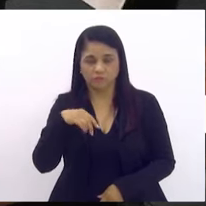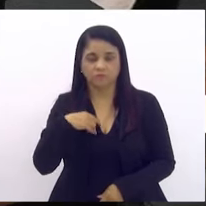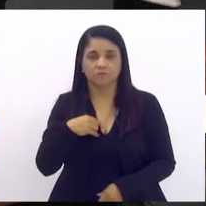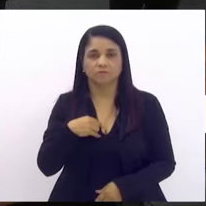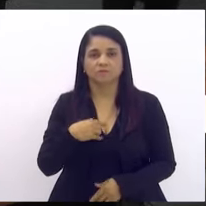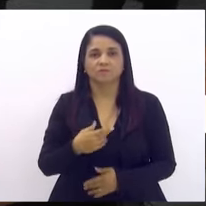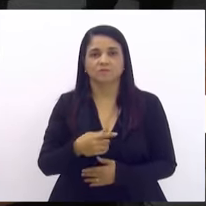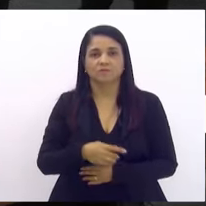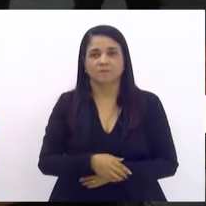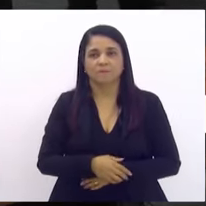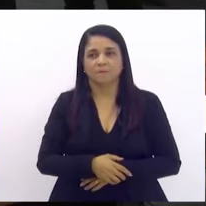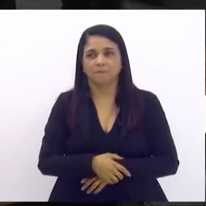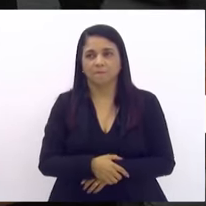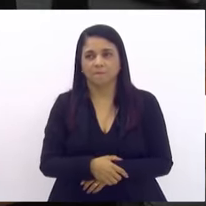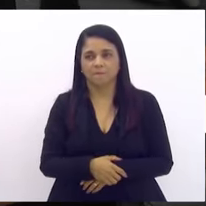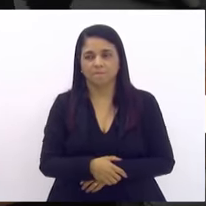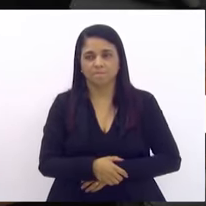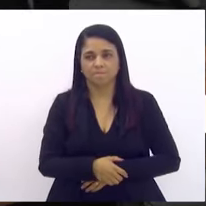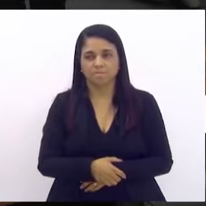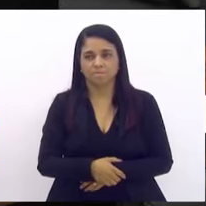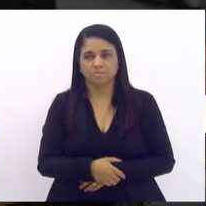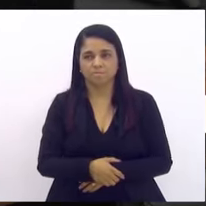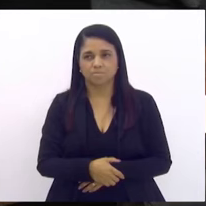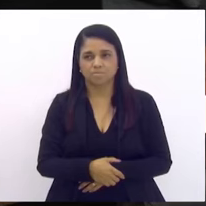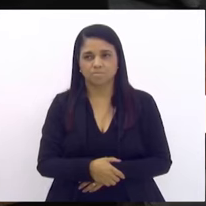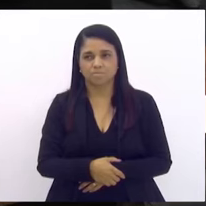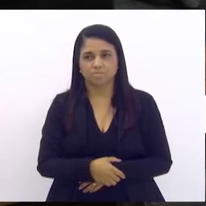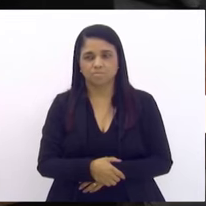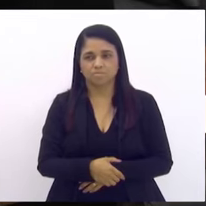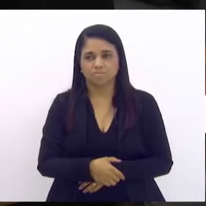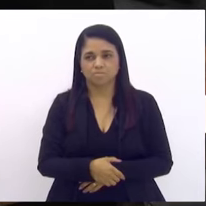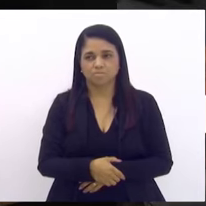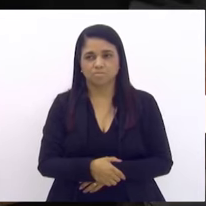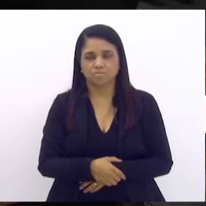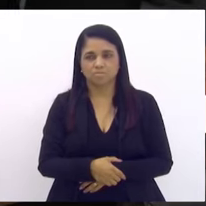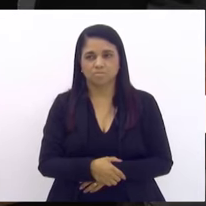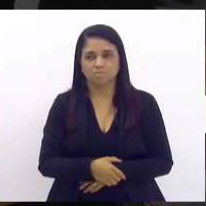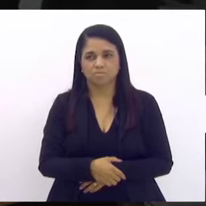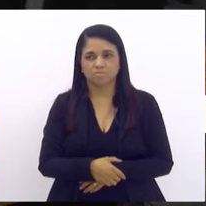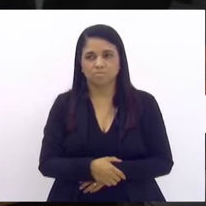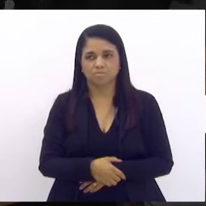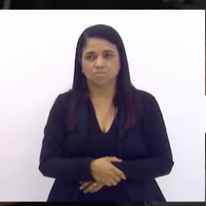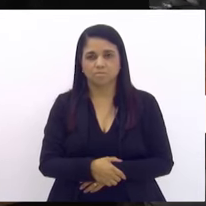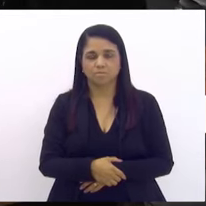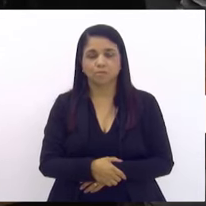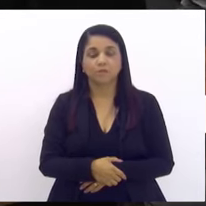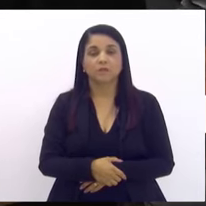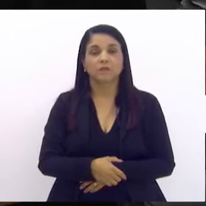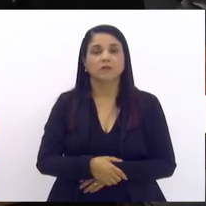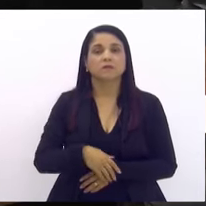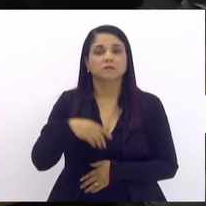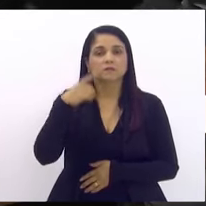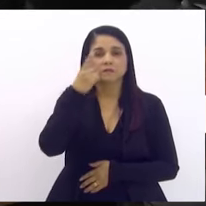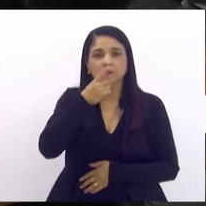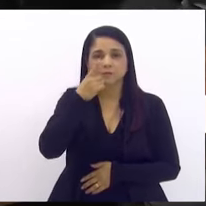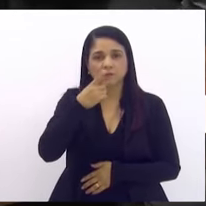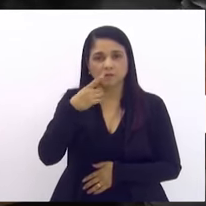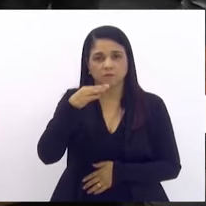Júnior não não tá mais aí não Deputado Flávio